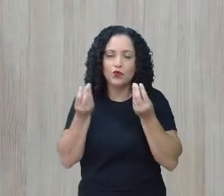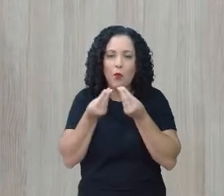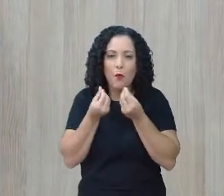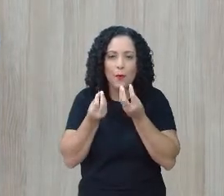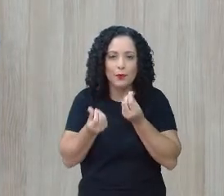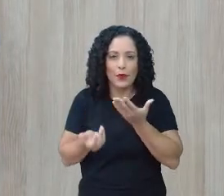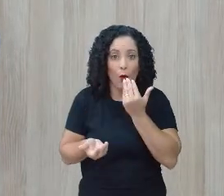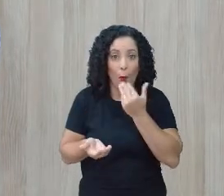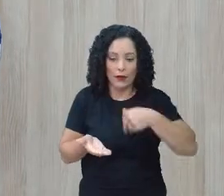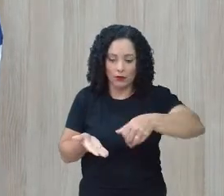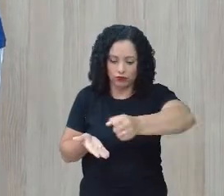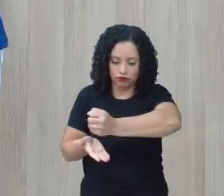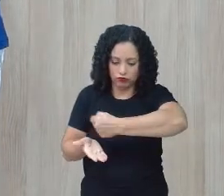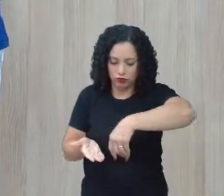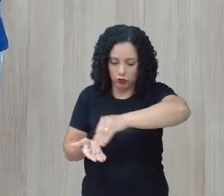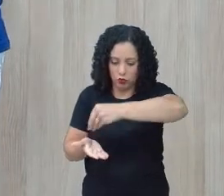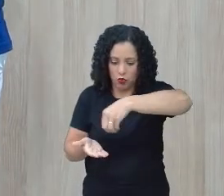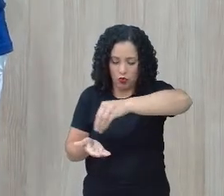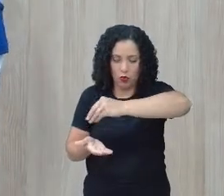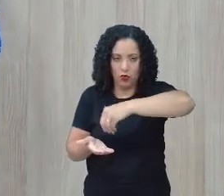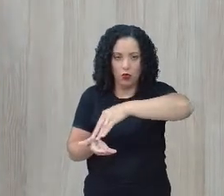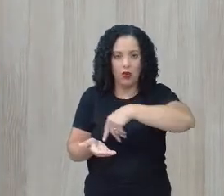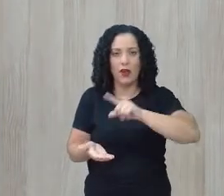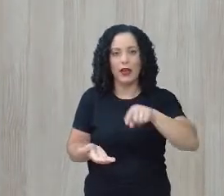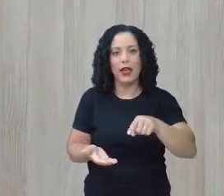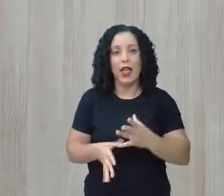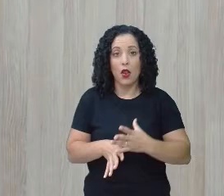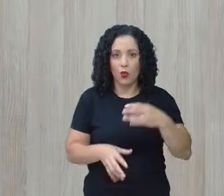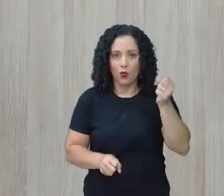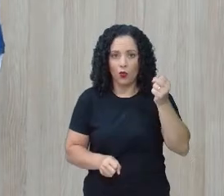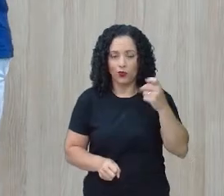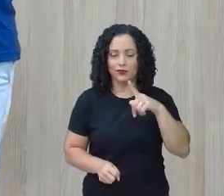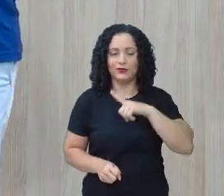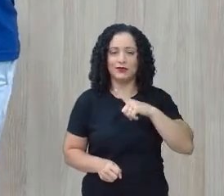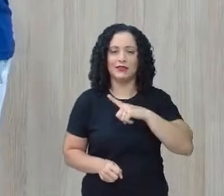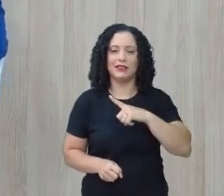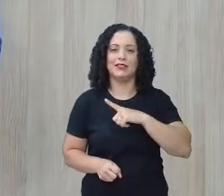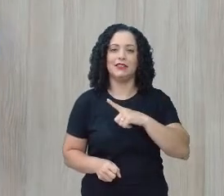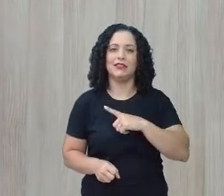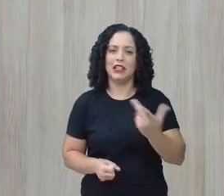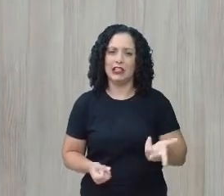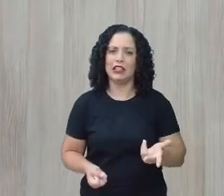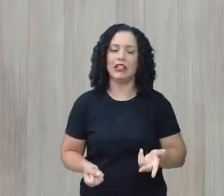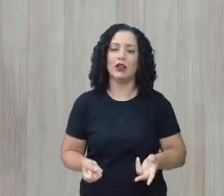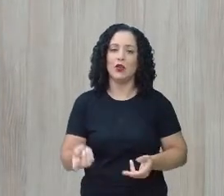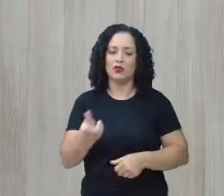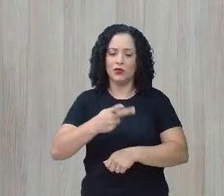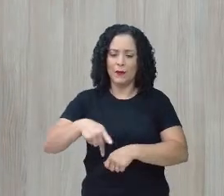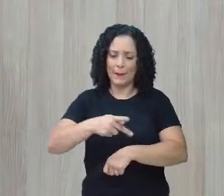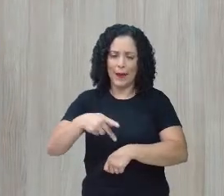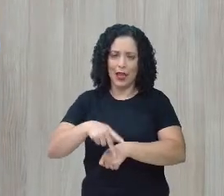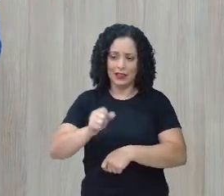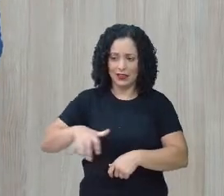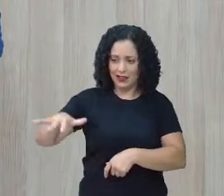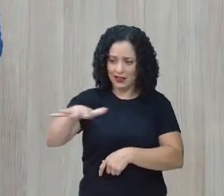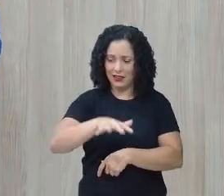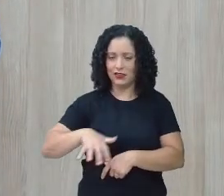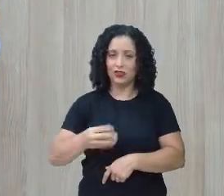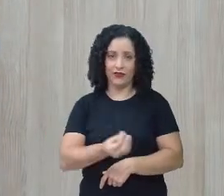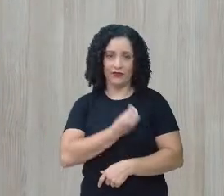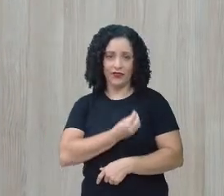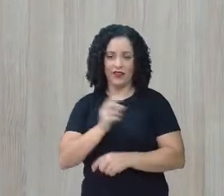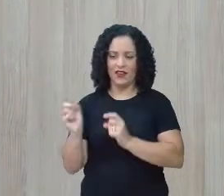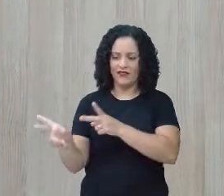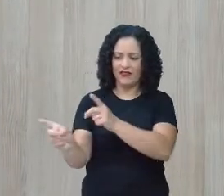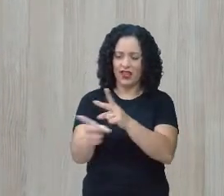muito interessante para esses países. E eles viviam, né, do comércio dessas especiarias com o território lá